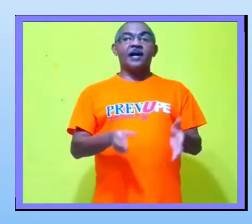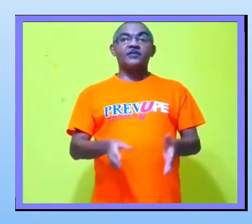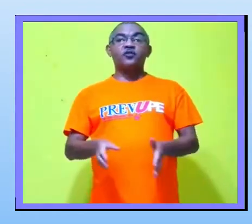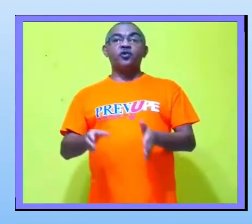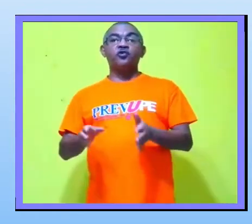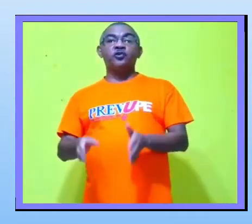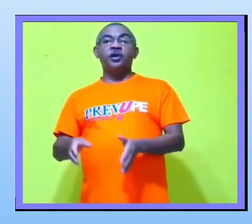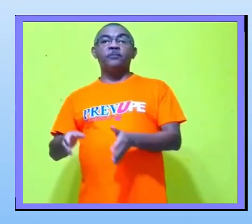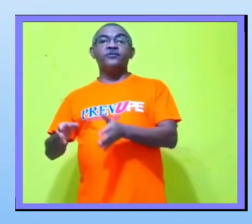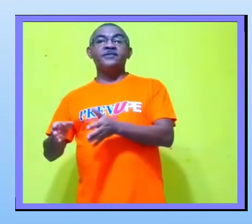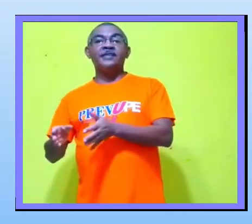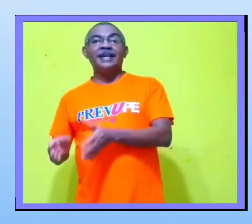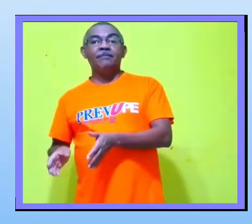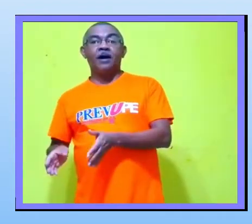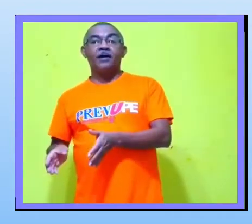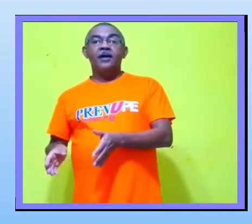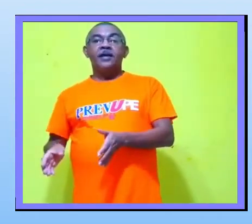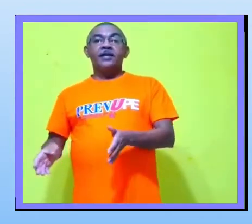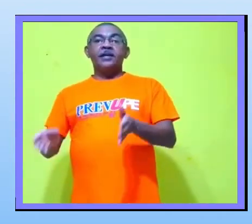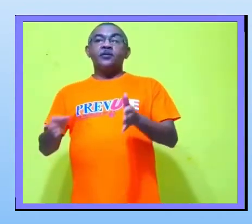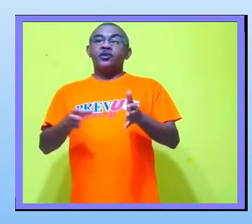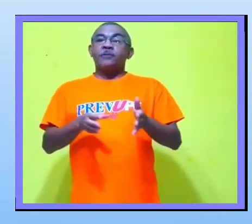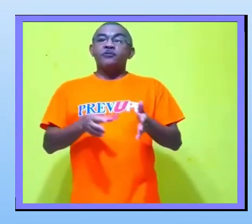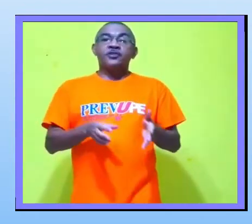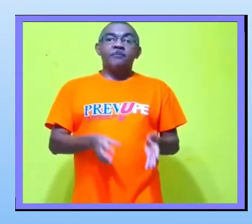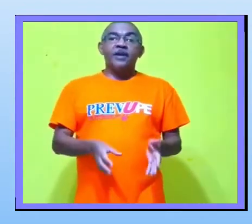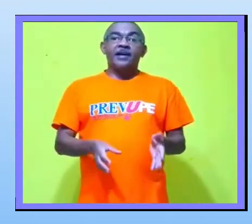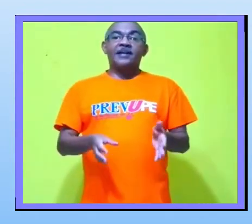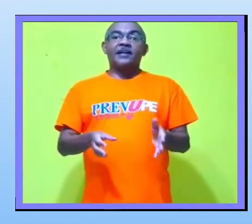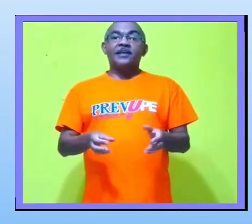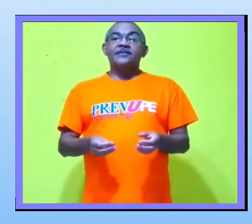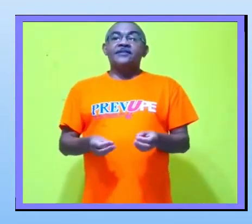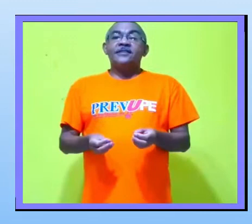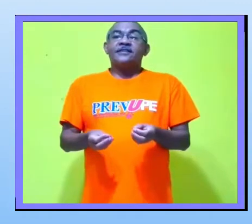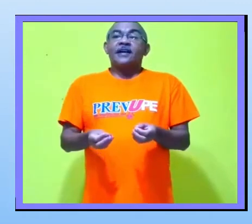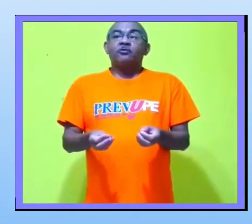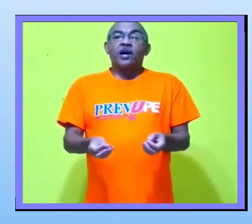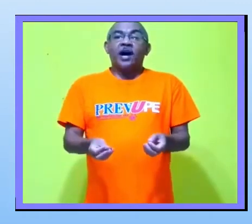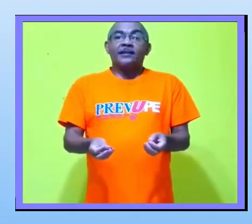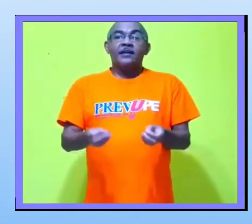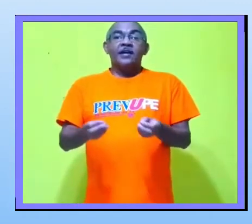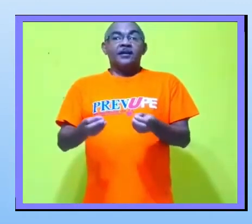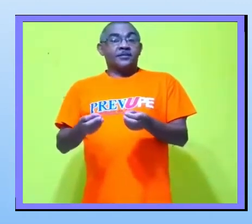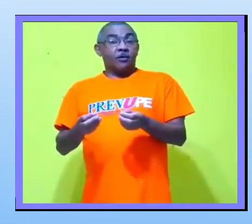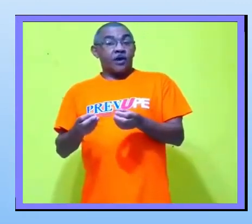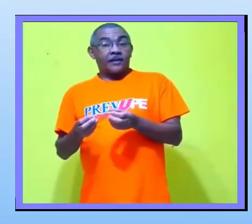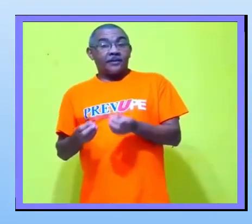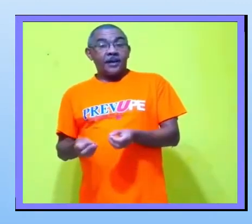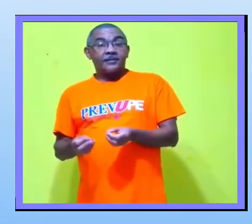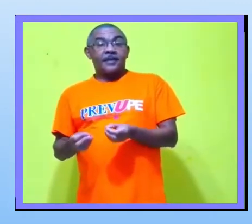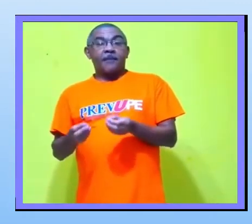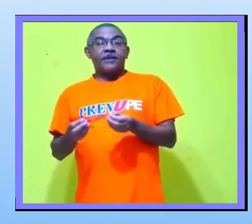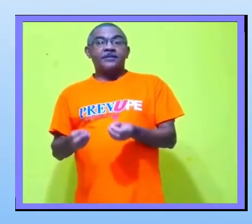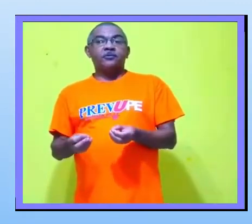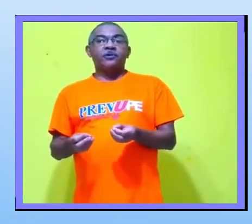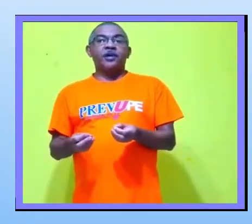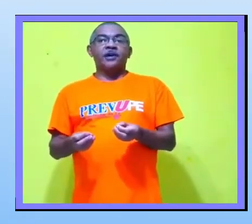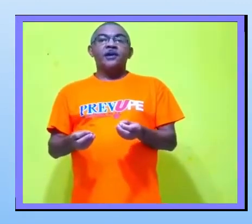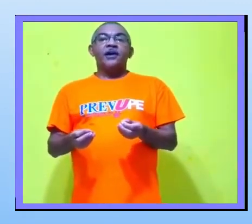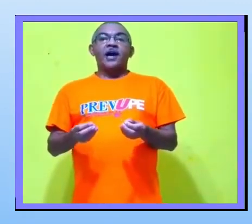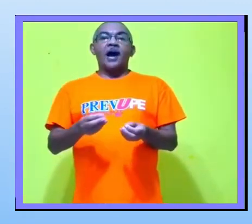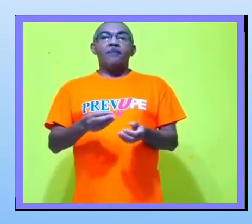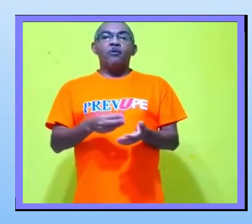chamadas ligações do tipo sigma. E nós temos também as cadeias insaturadas, que são cadeias que